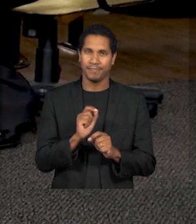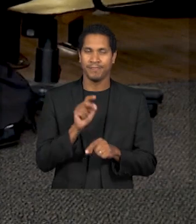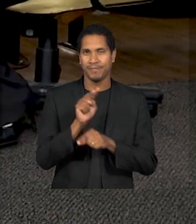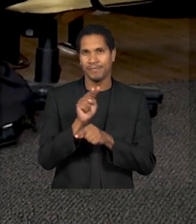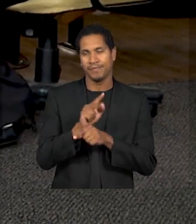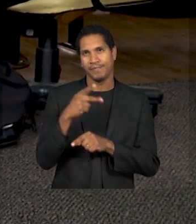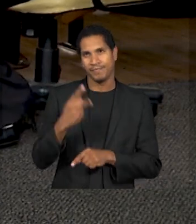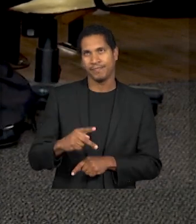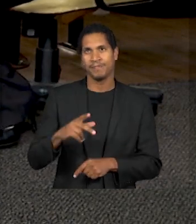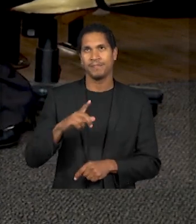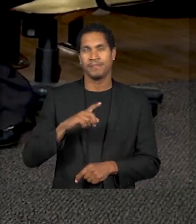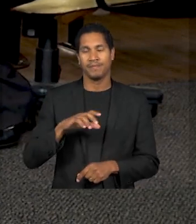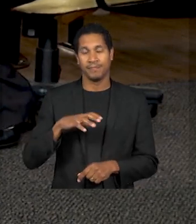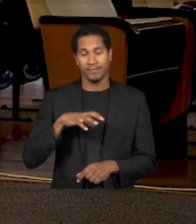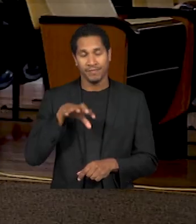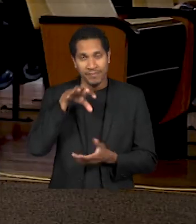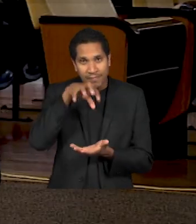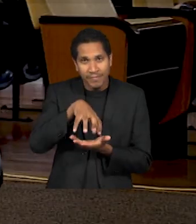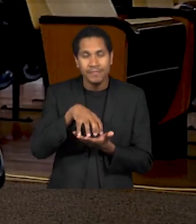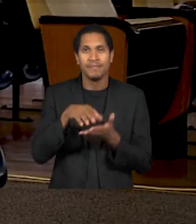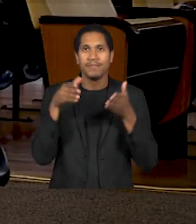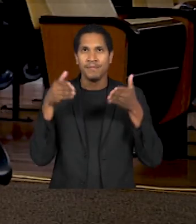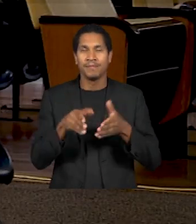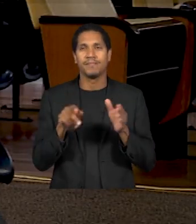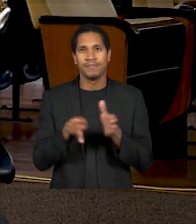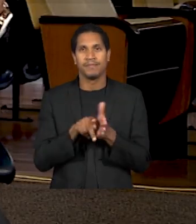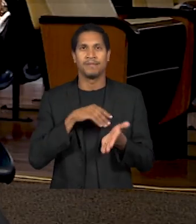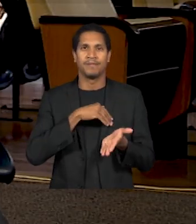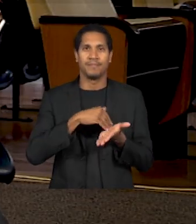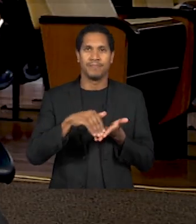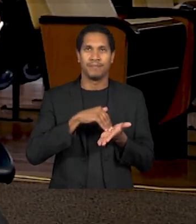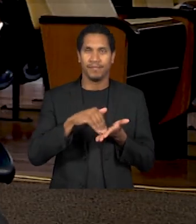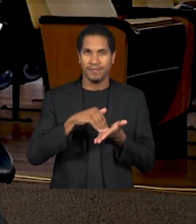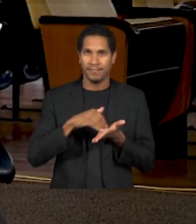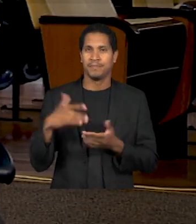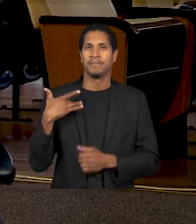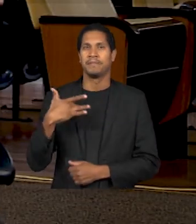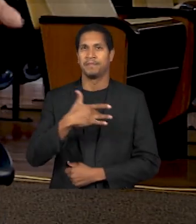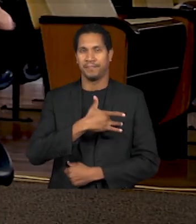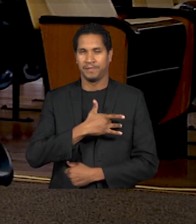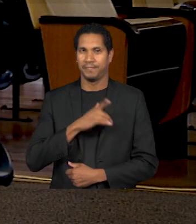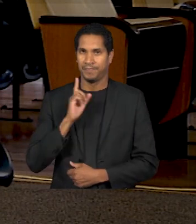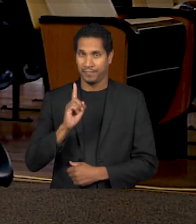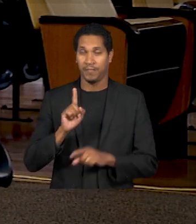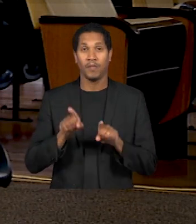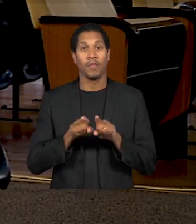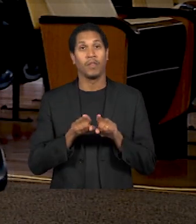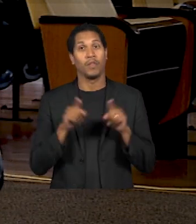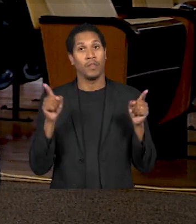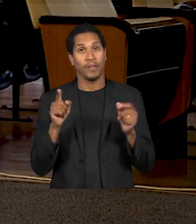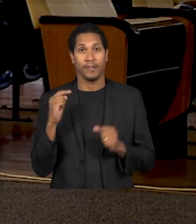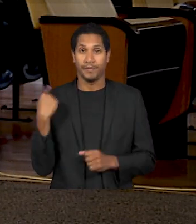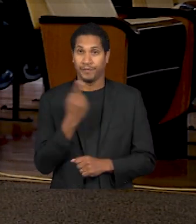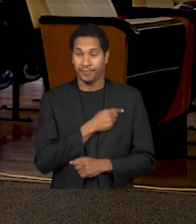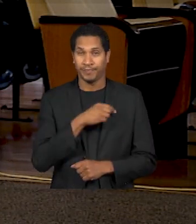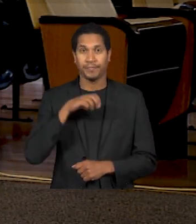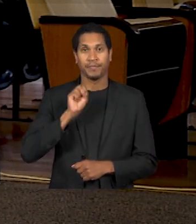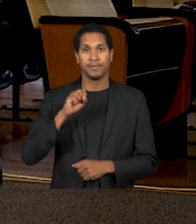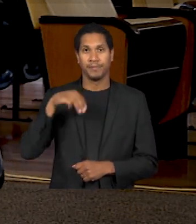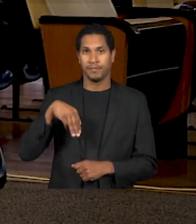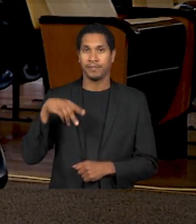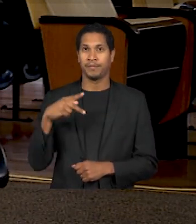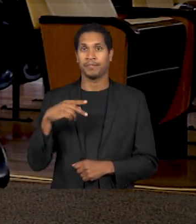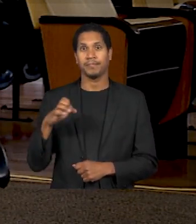Paulo dessa área específica é a Secretaria Municipal de Saúde. Mas nós, enquanto SMPED,